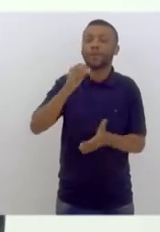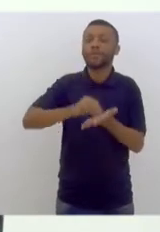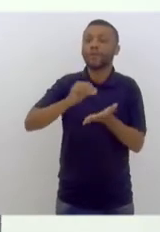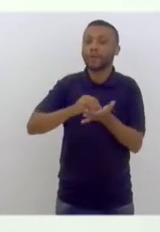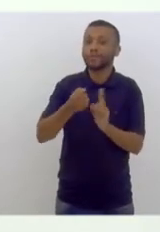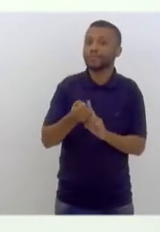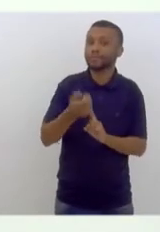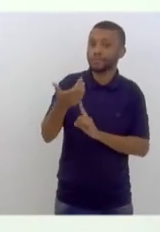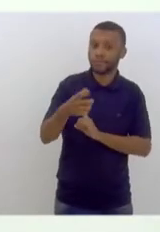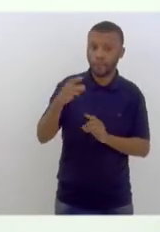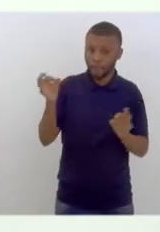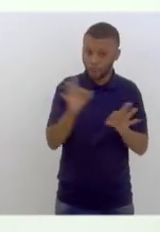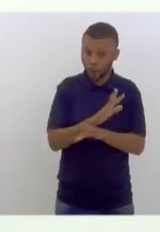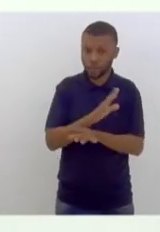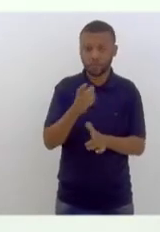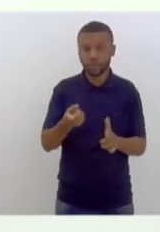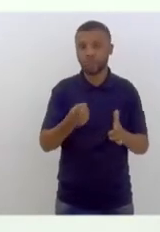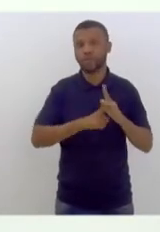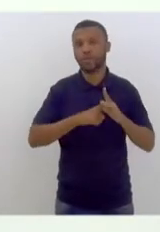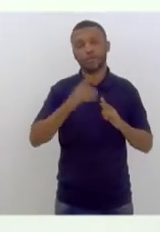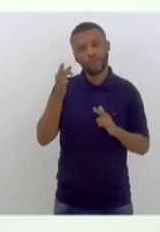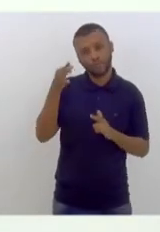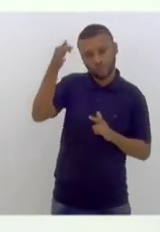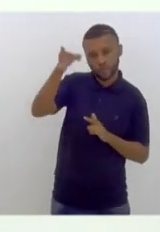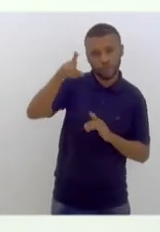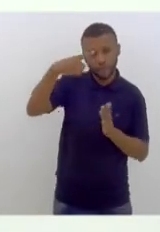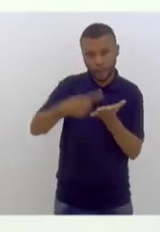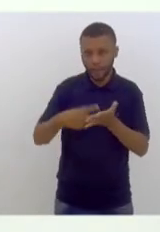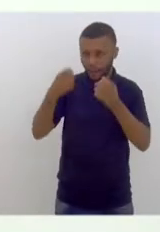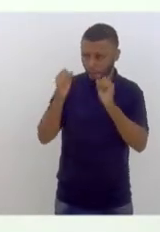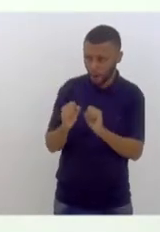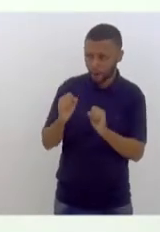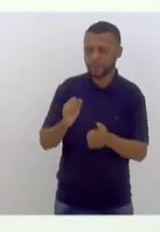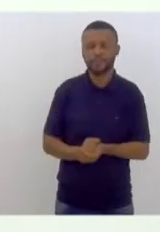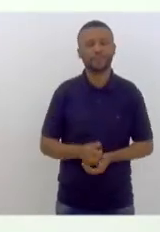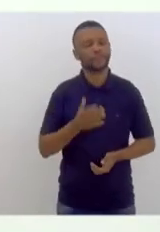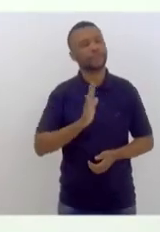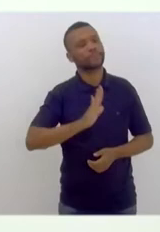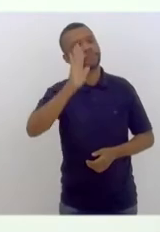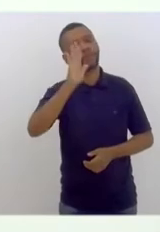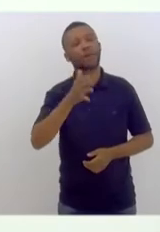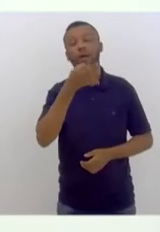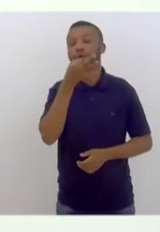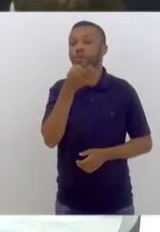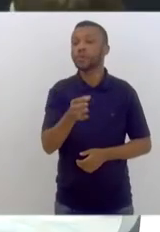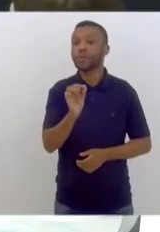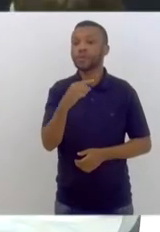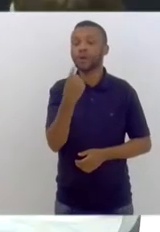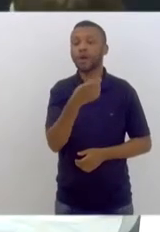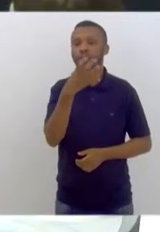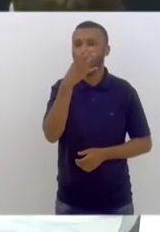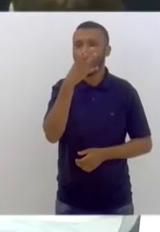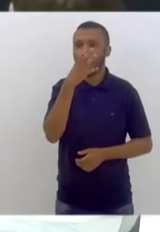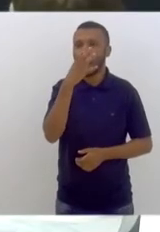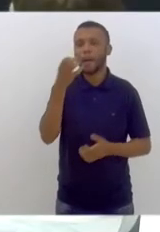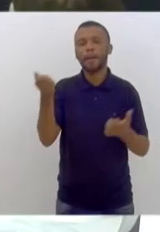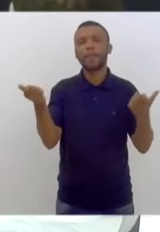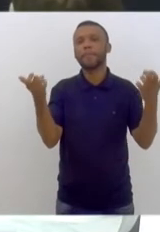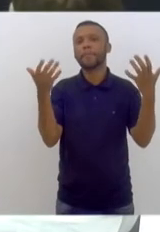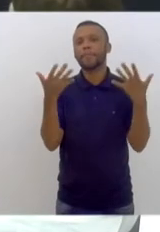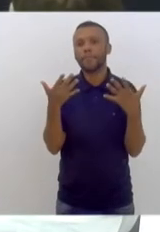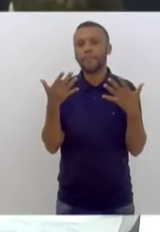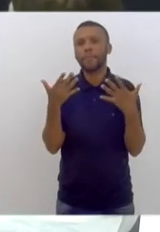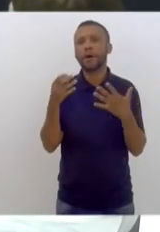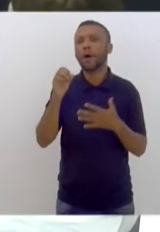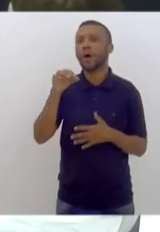vamos suspender para dar continuidade nos próximos dias. Pode ser? Presidente, eu iria sugerir que a gente ouvisse imediato a Undime.